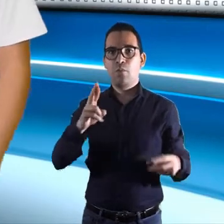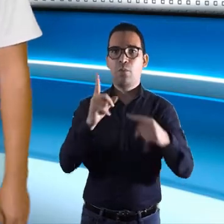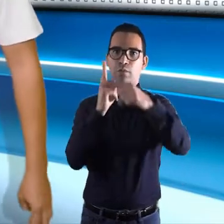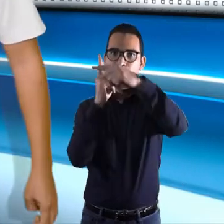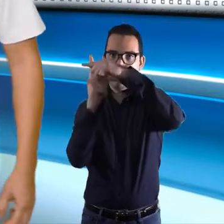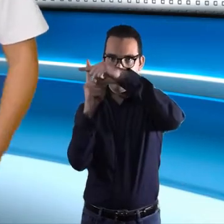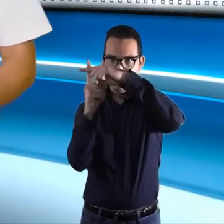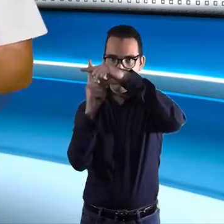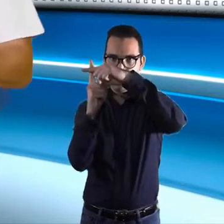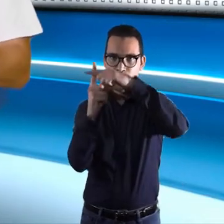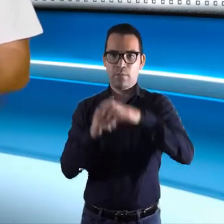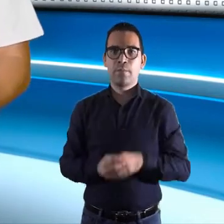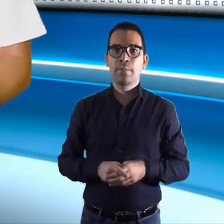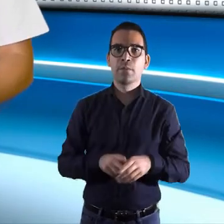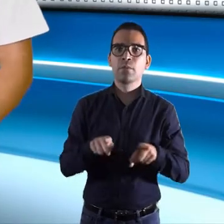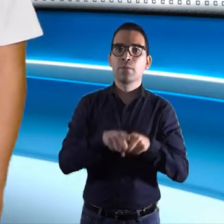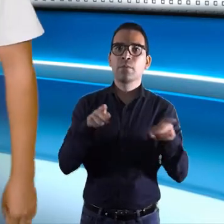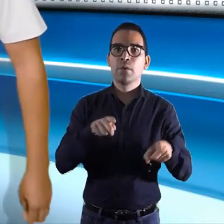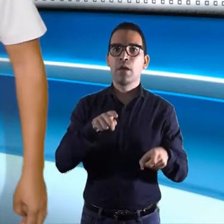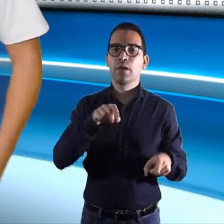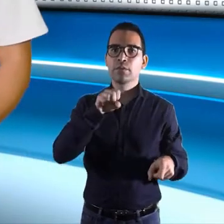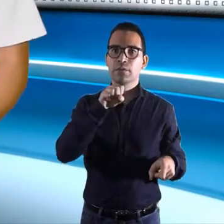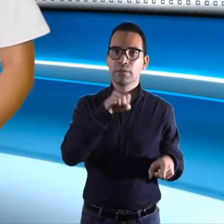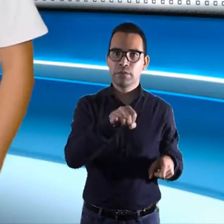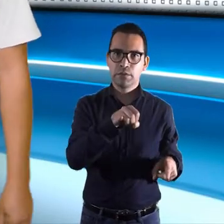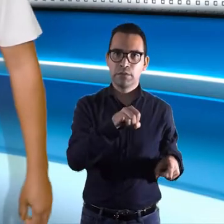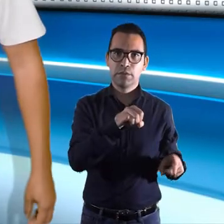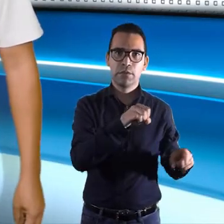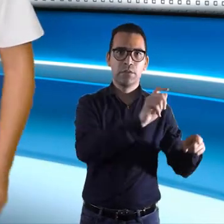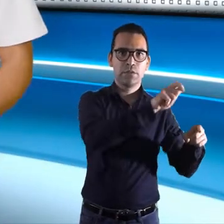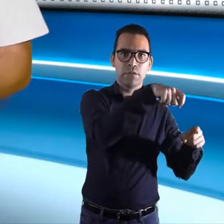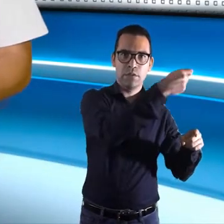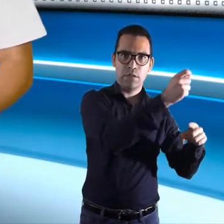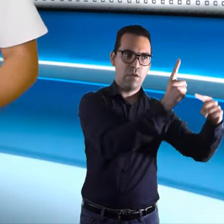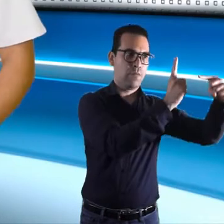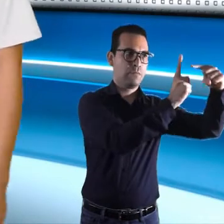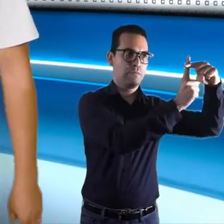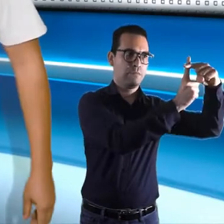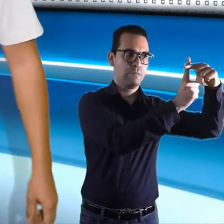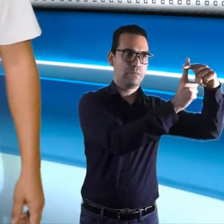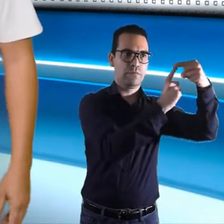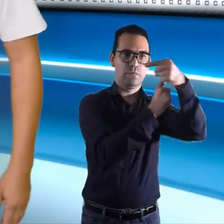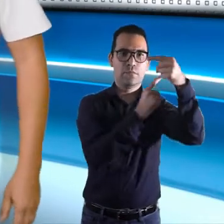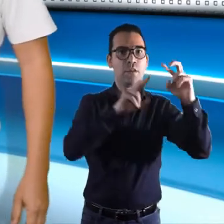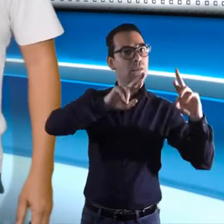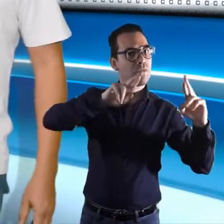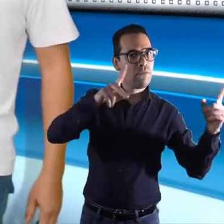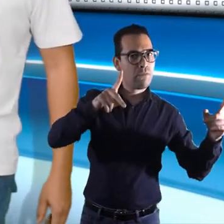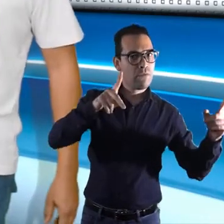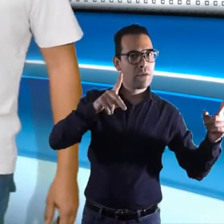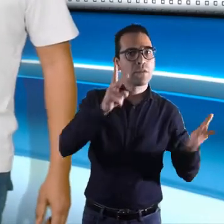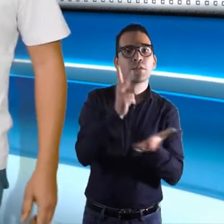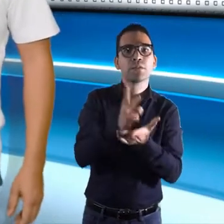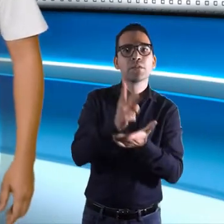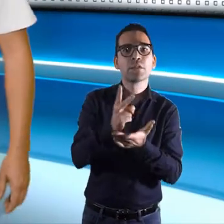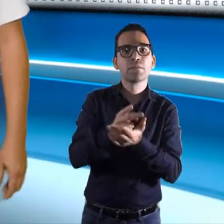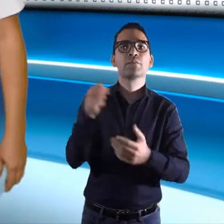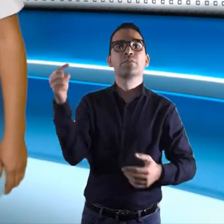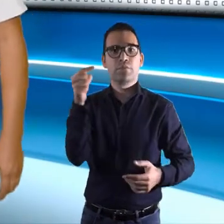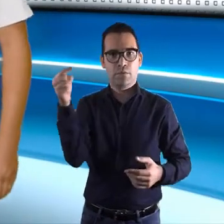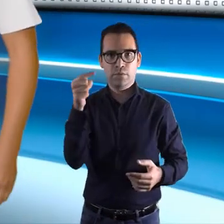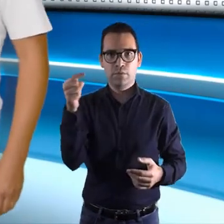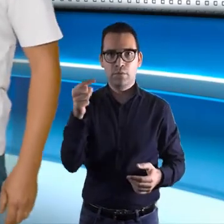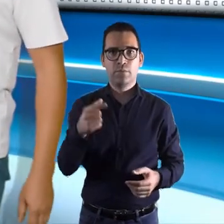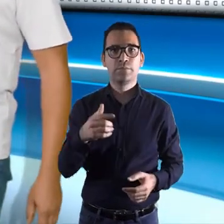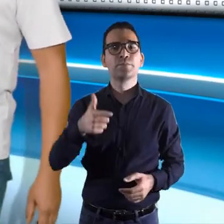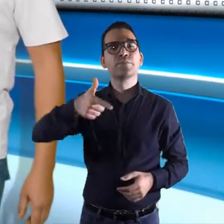a resposta for não, o resultado será negativo. Vamos ao exemplo de novo?